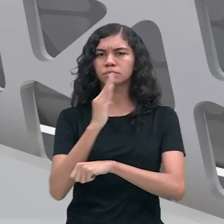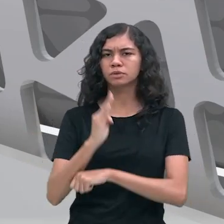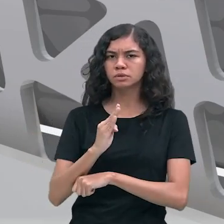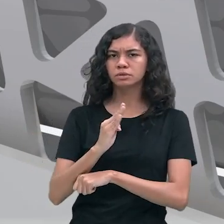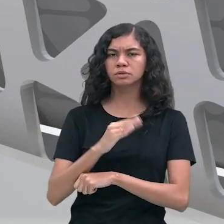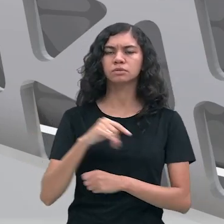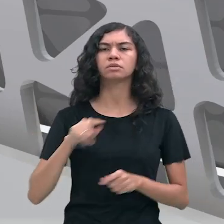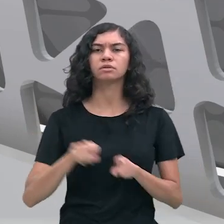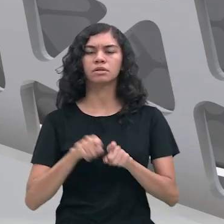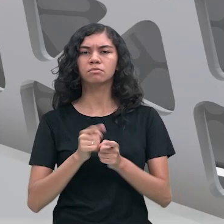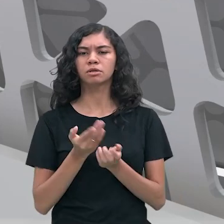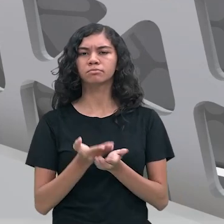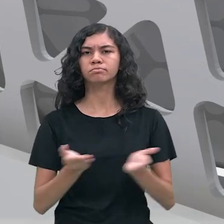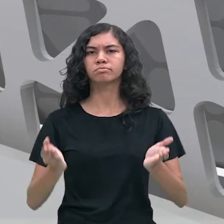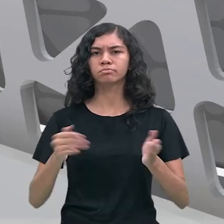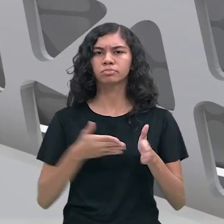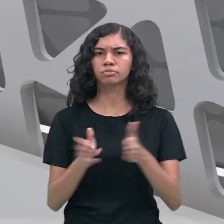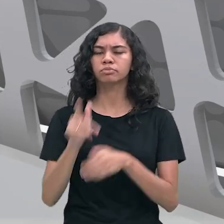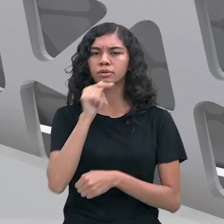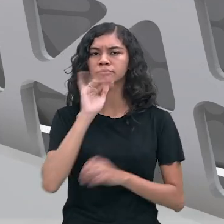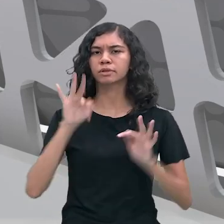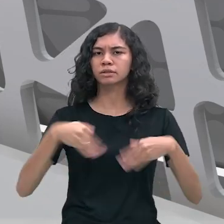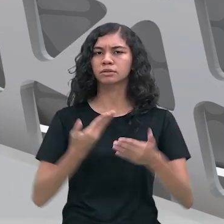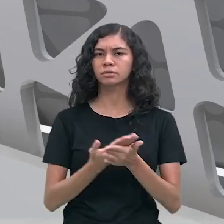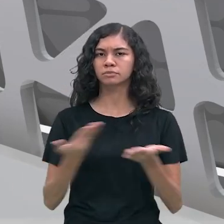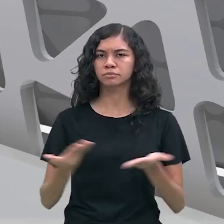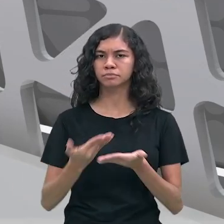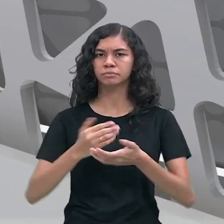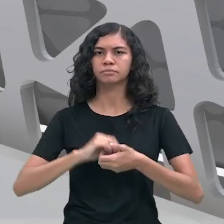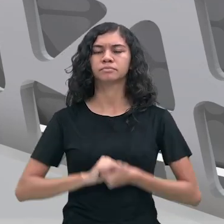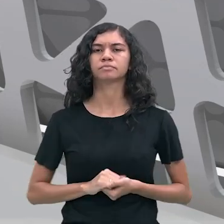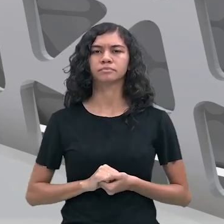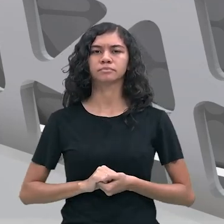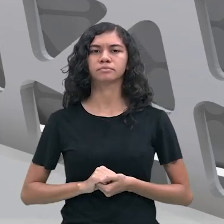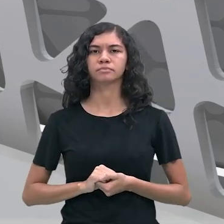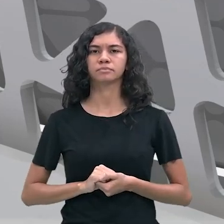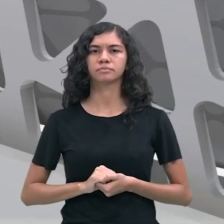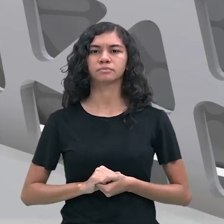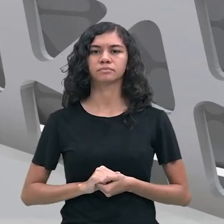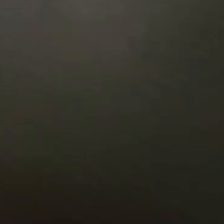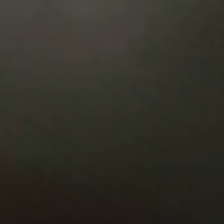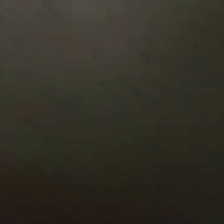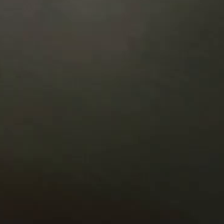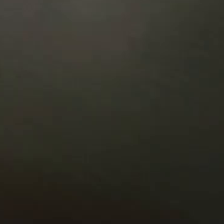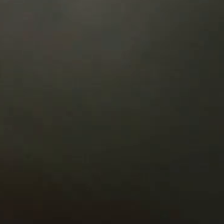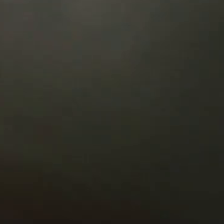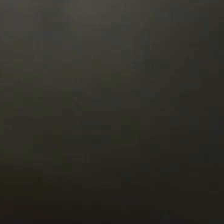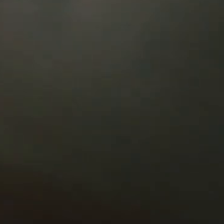amazônico, floresta amazônica e também a bacia hidrográfica. Finalizamos aqui a nossa aula.